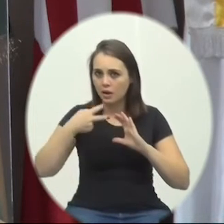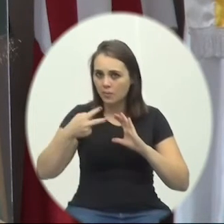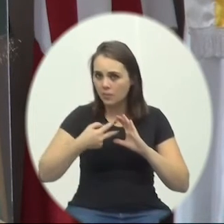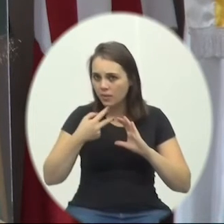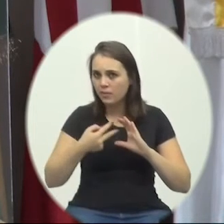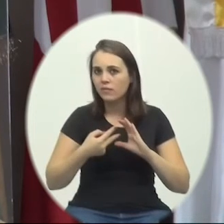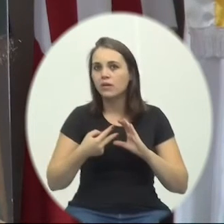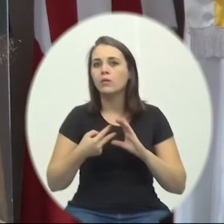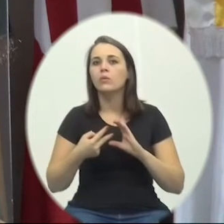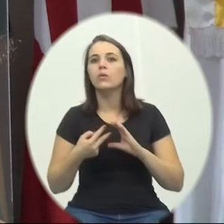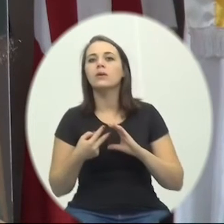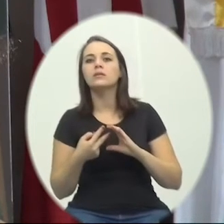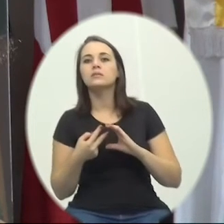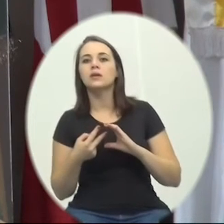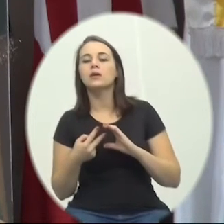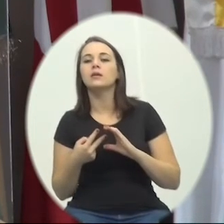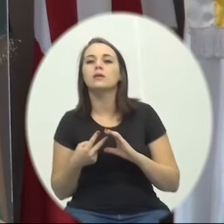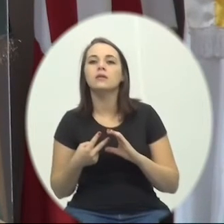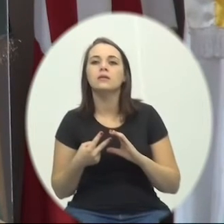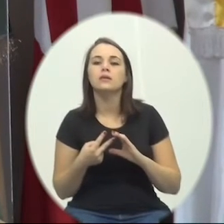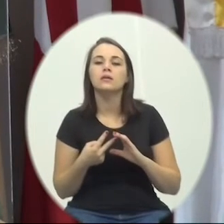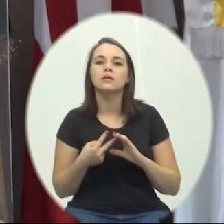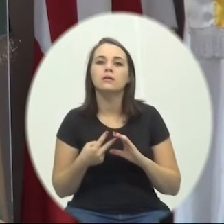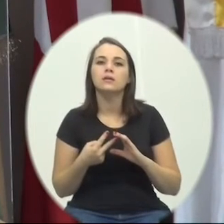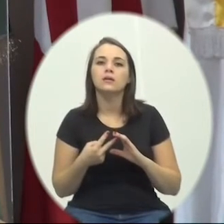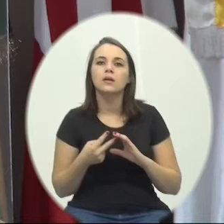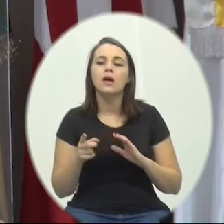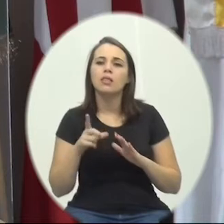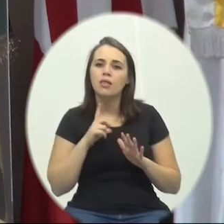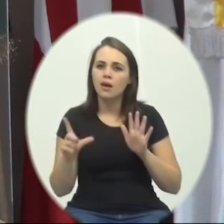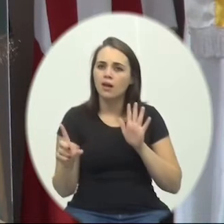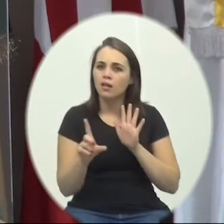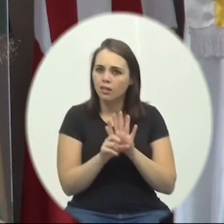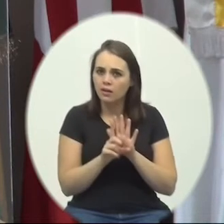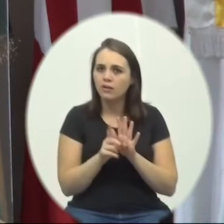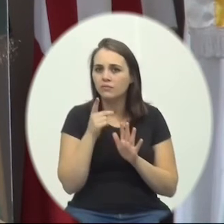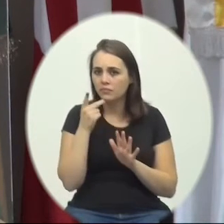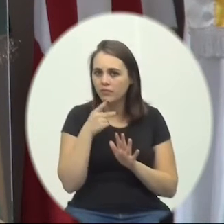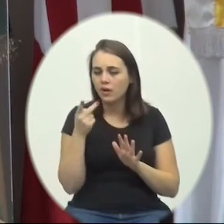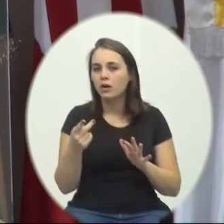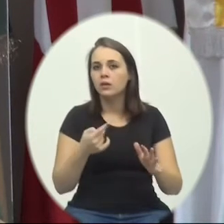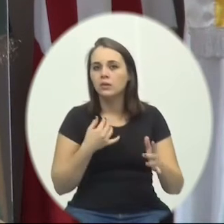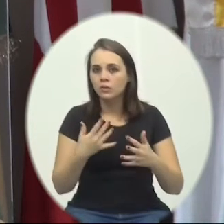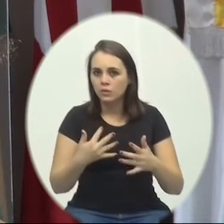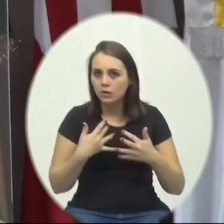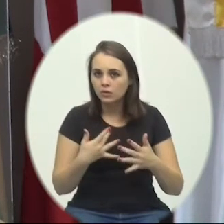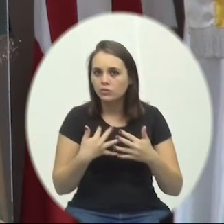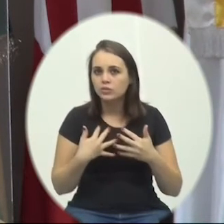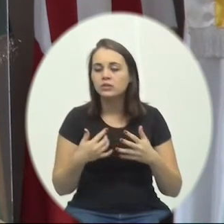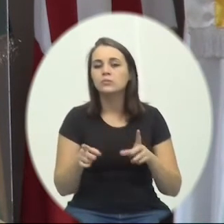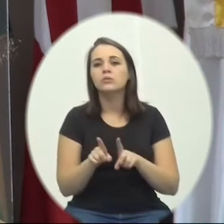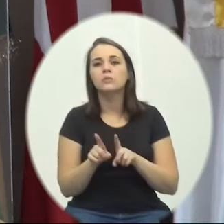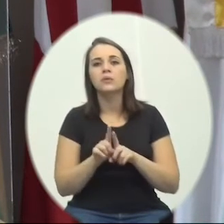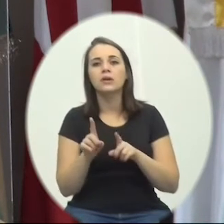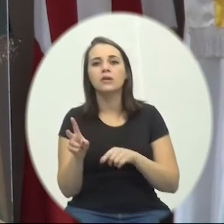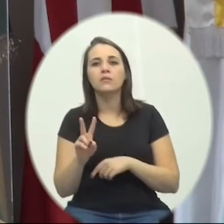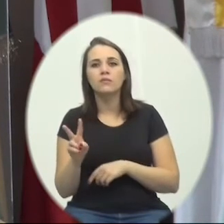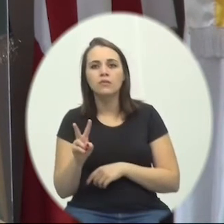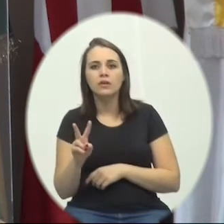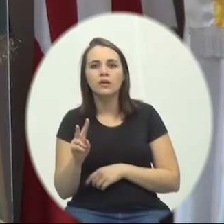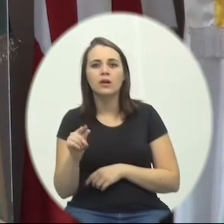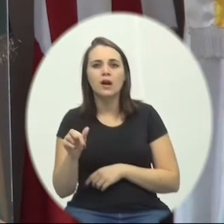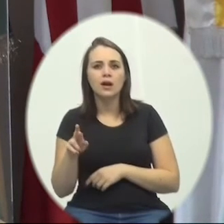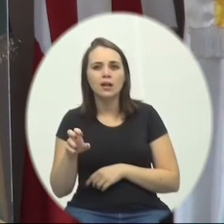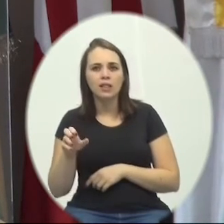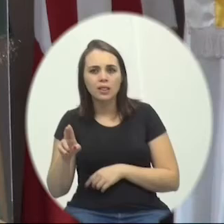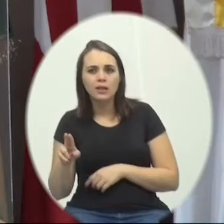vezes, né, vereador Salésio teve uma lei que trata exatamente sobre essa situação, junto com o vereador Barleu,